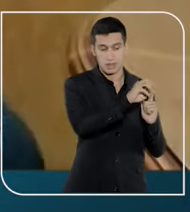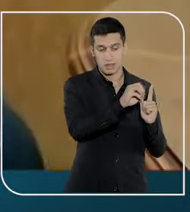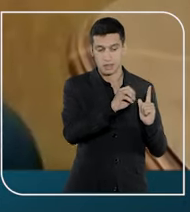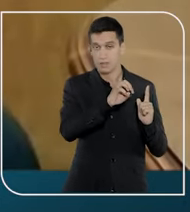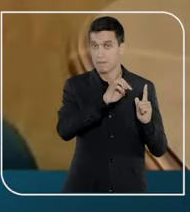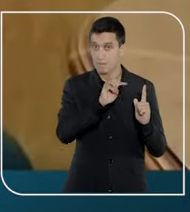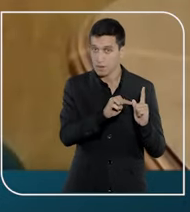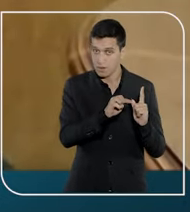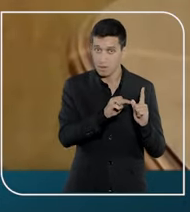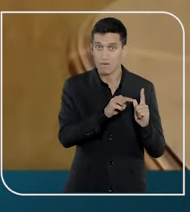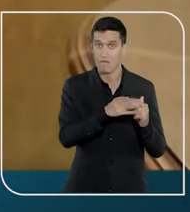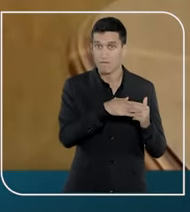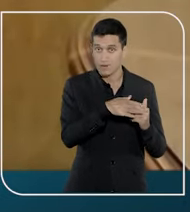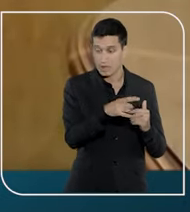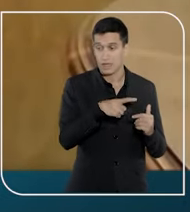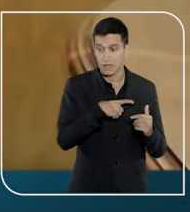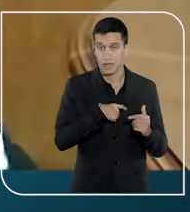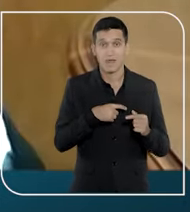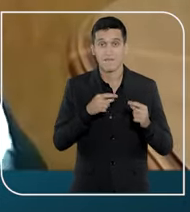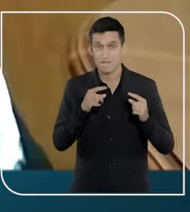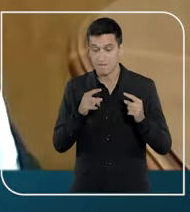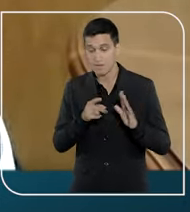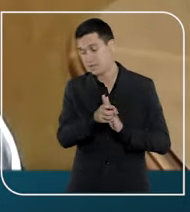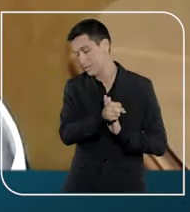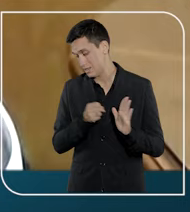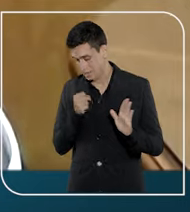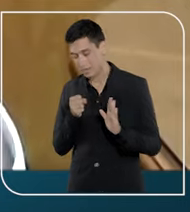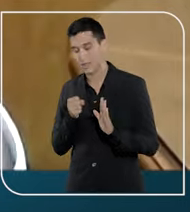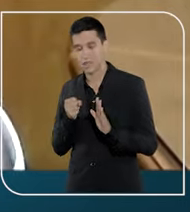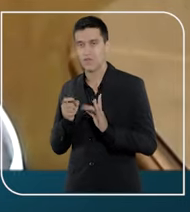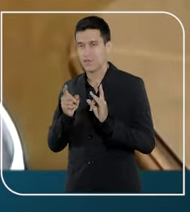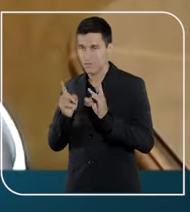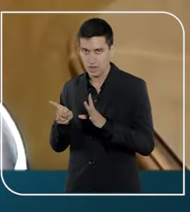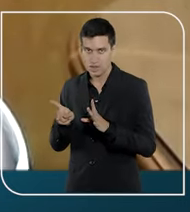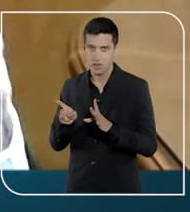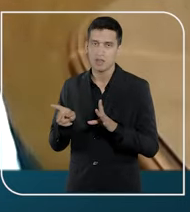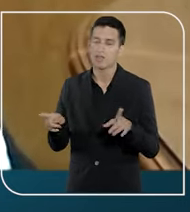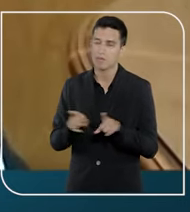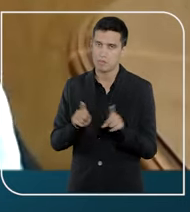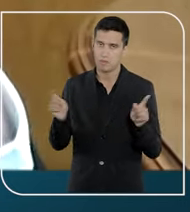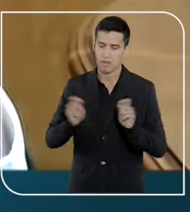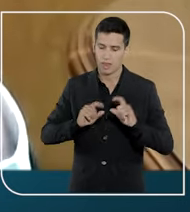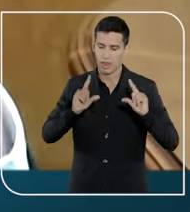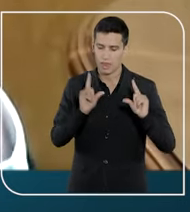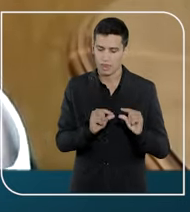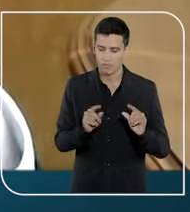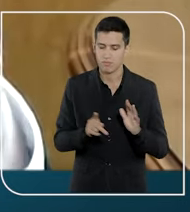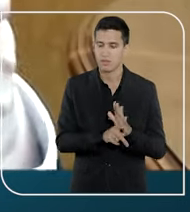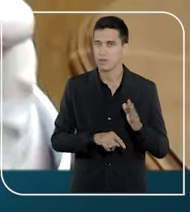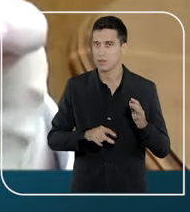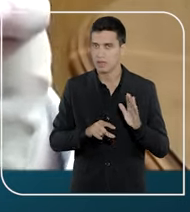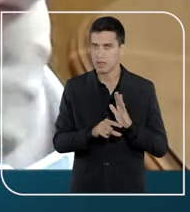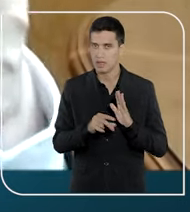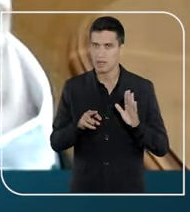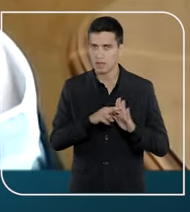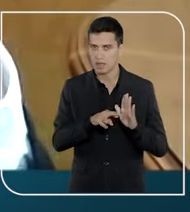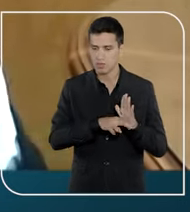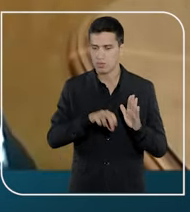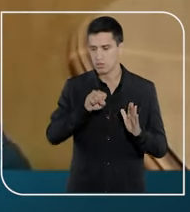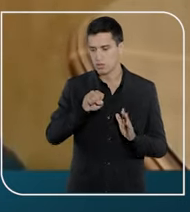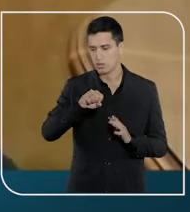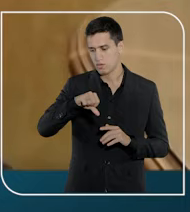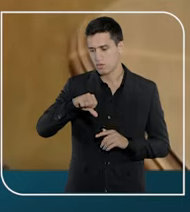e pode ter a redução na regra do 891 no segundo leilão. Então, a hora que